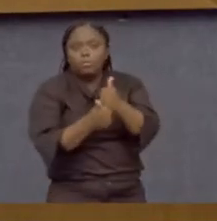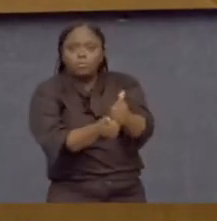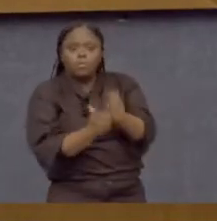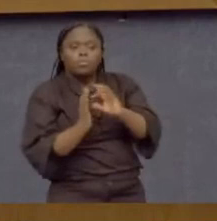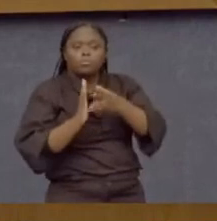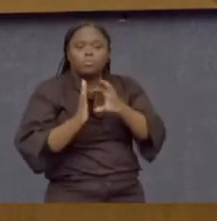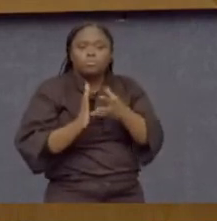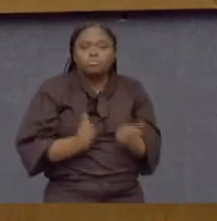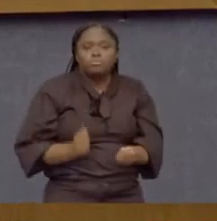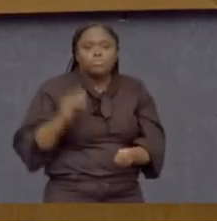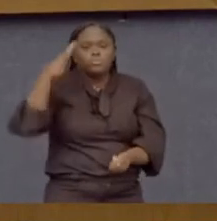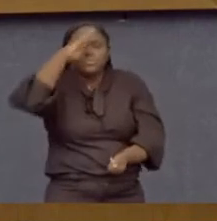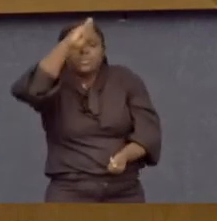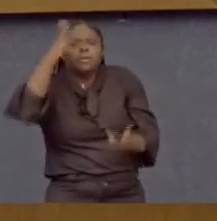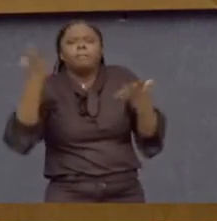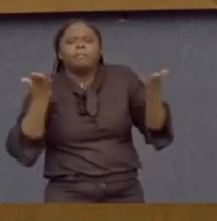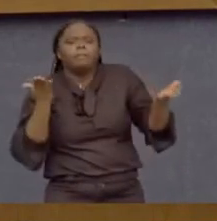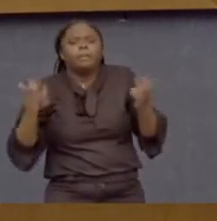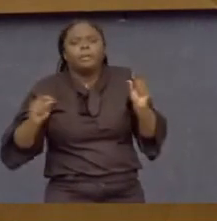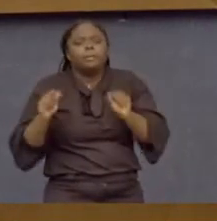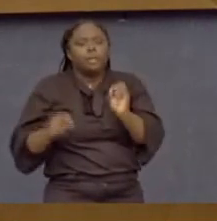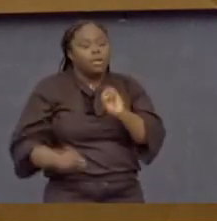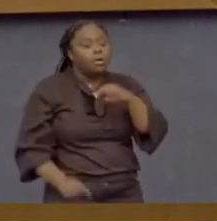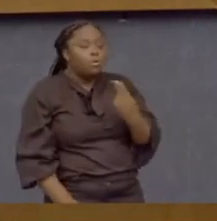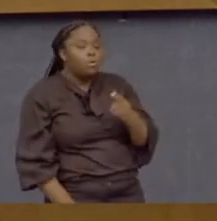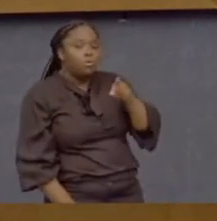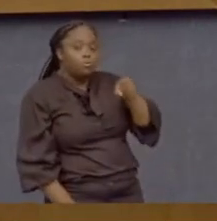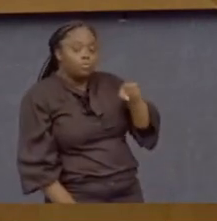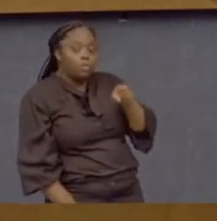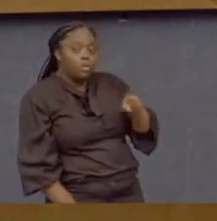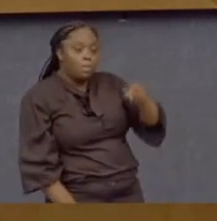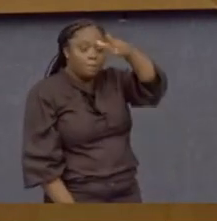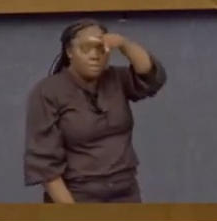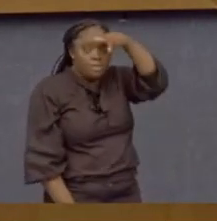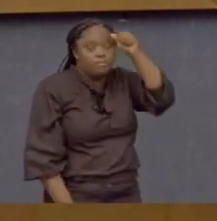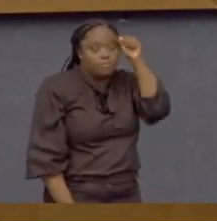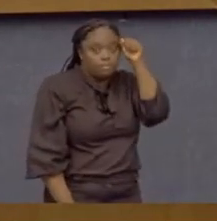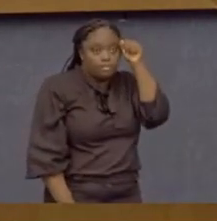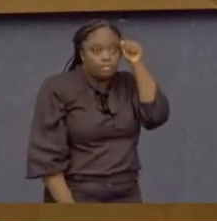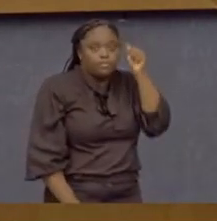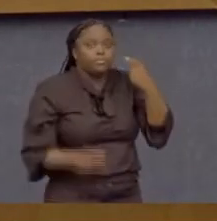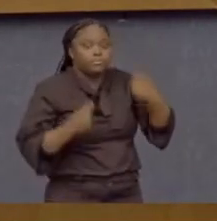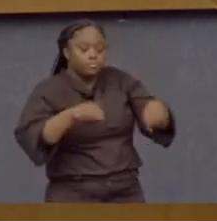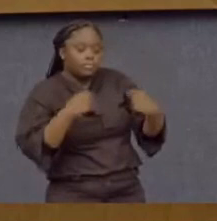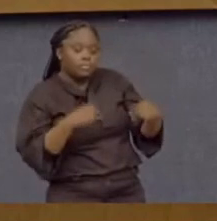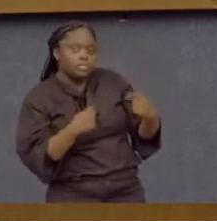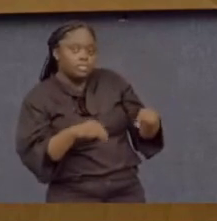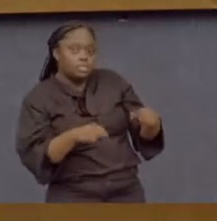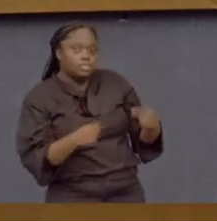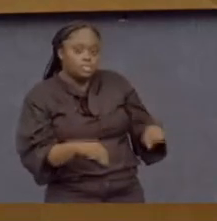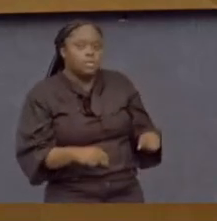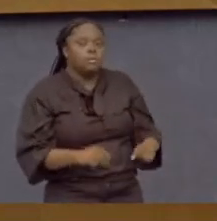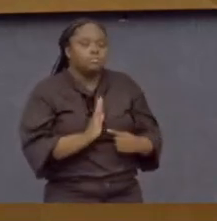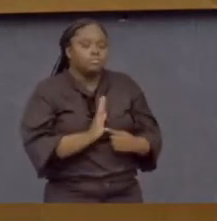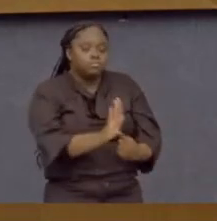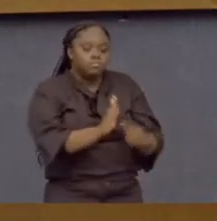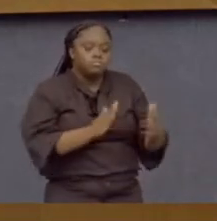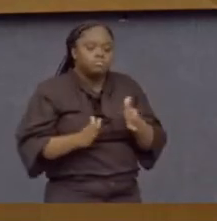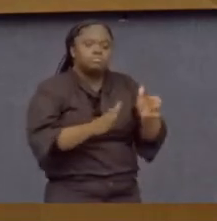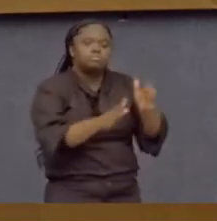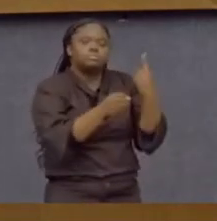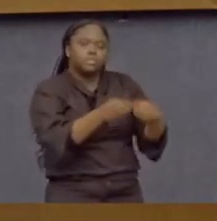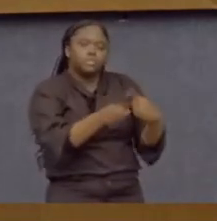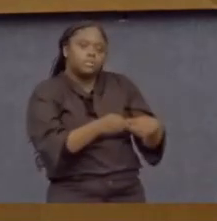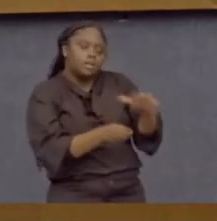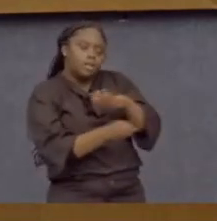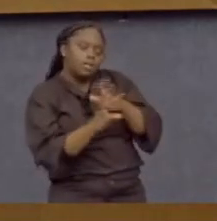eleições? É o Bolsonaro? Ou é o senhor que, como prefeito, é quem deveria dar os rumos da cidade de